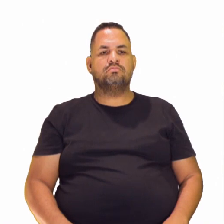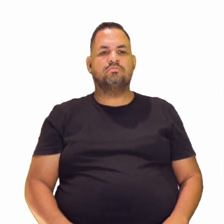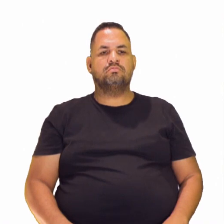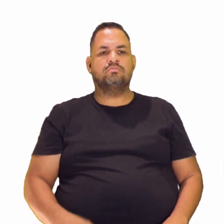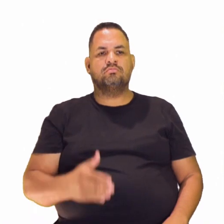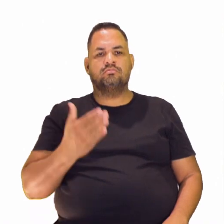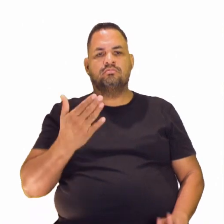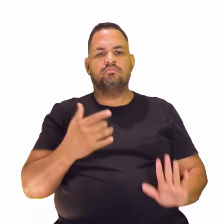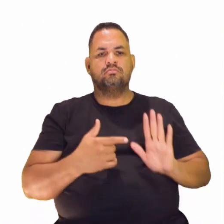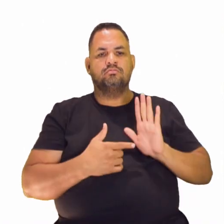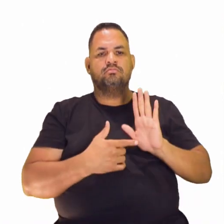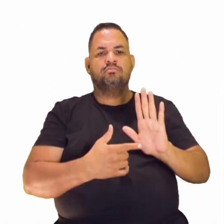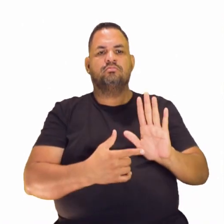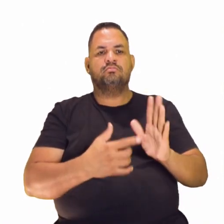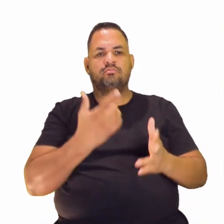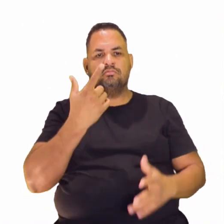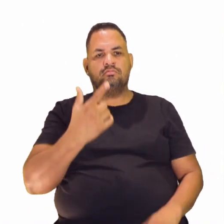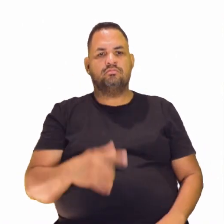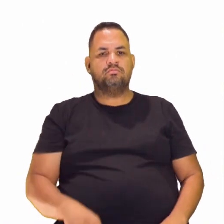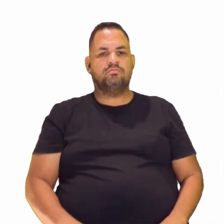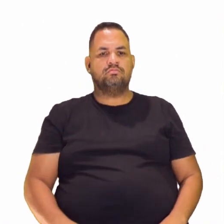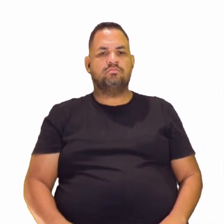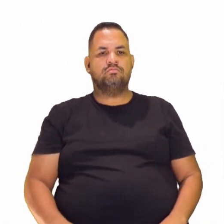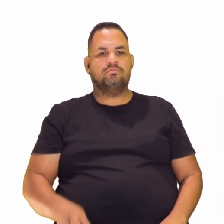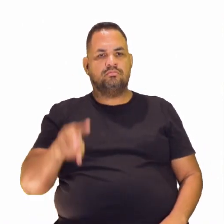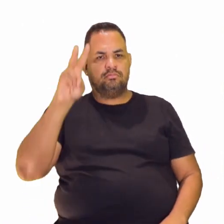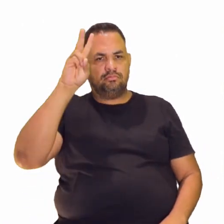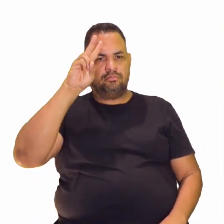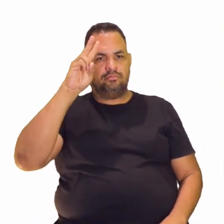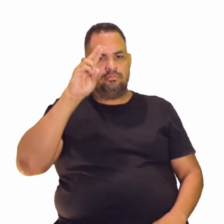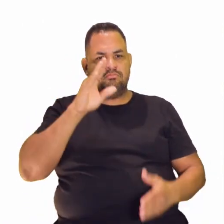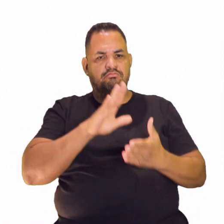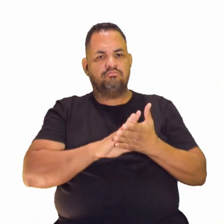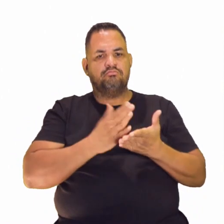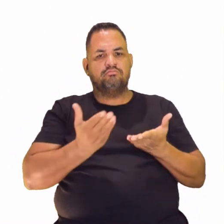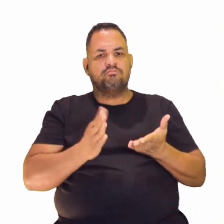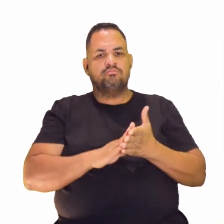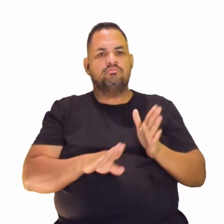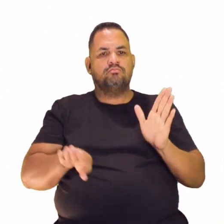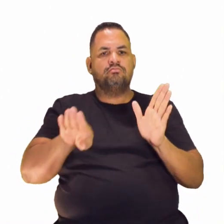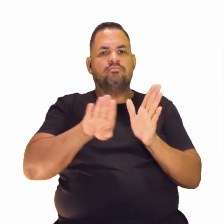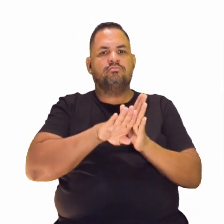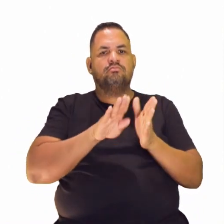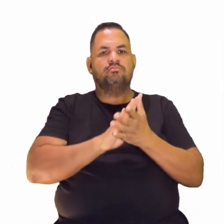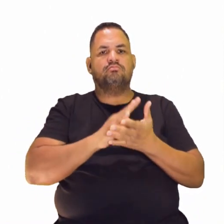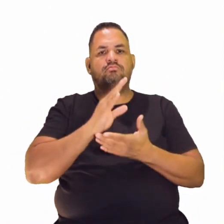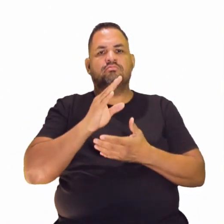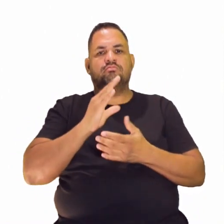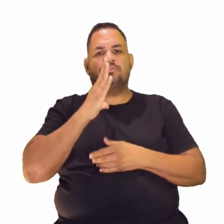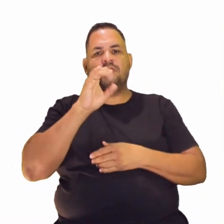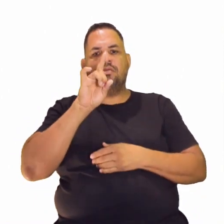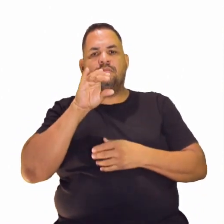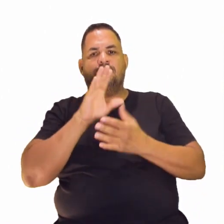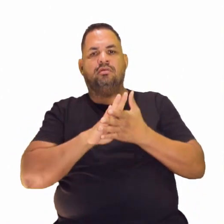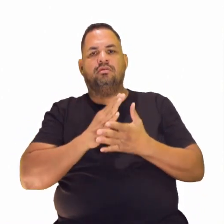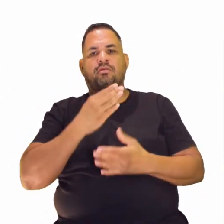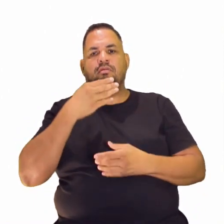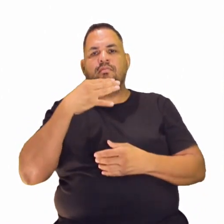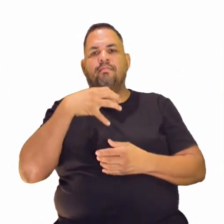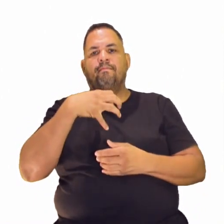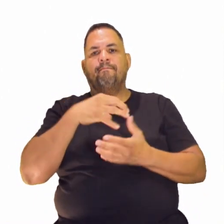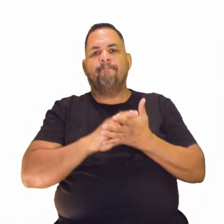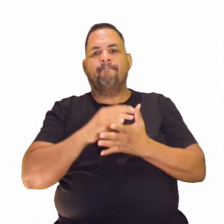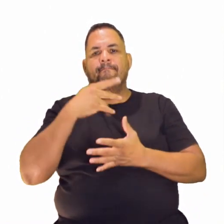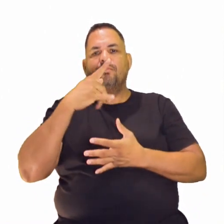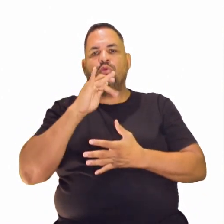está ali representado, está aqui também representado o histórico desembarque de Cabral em Porto Seguro.